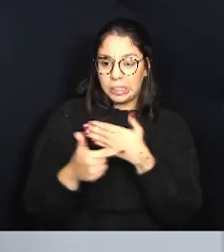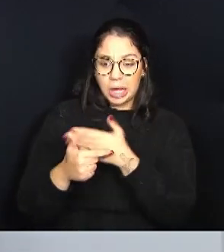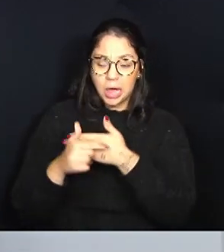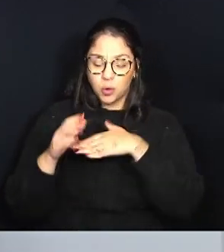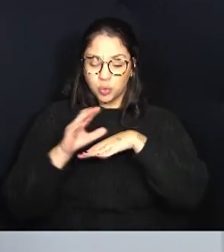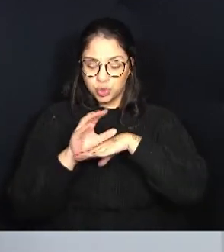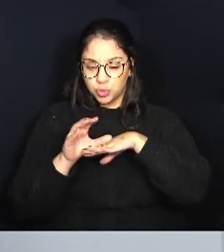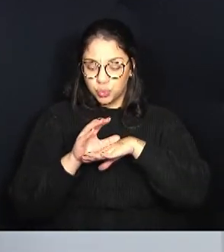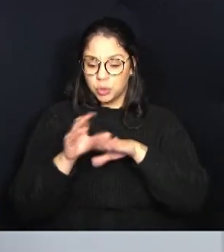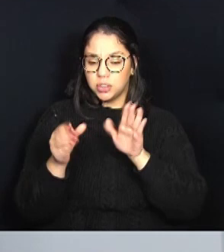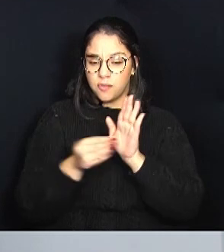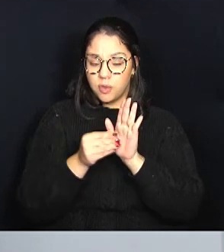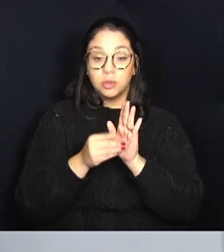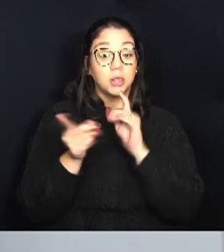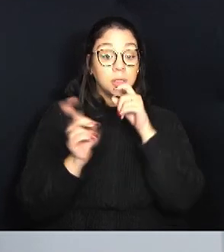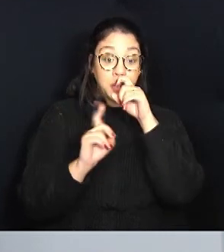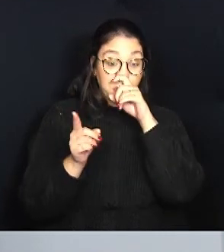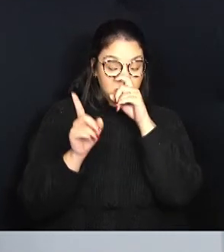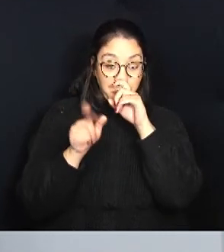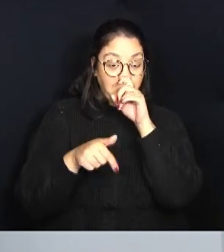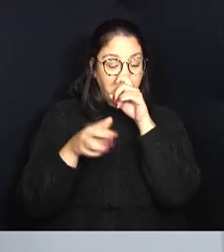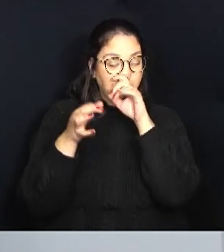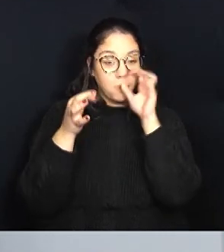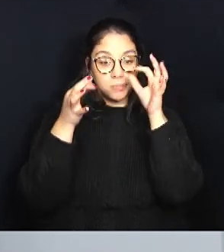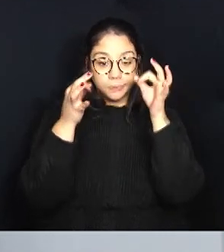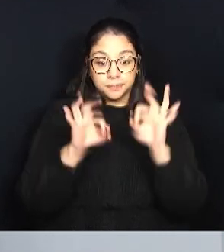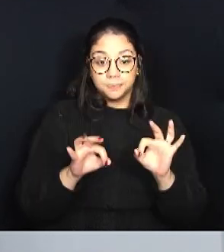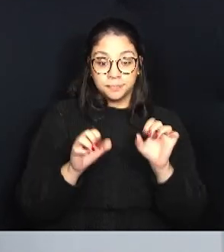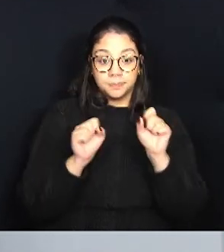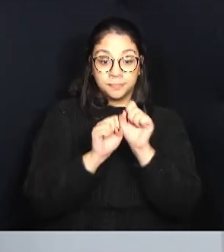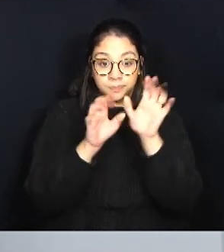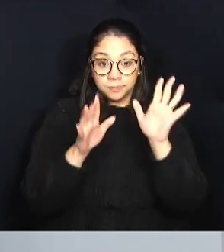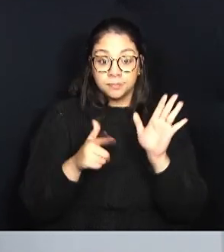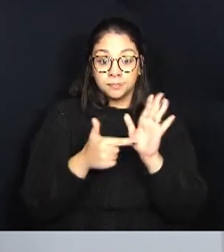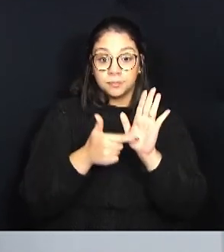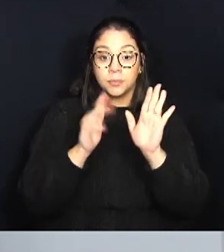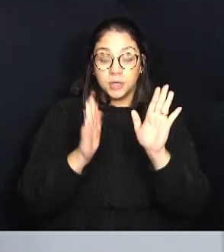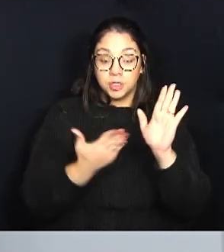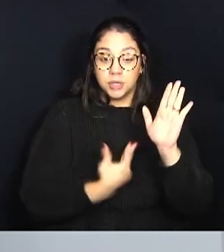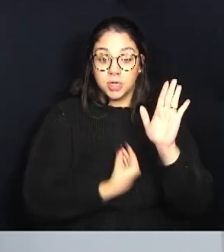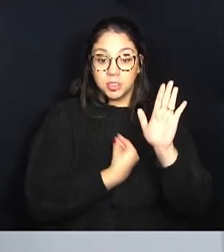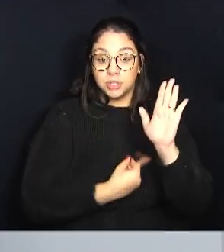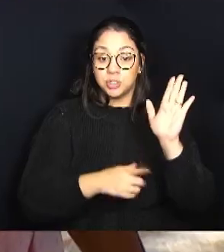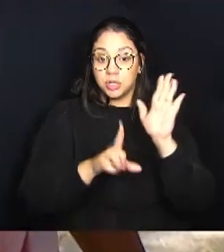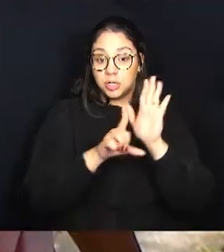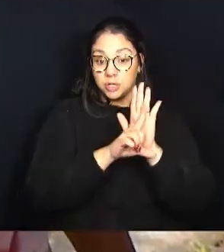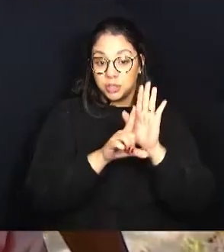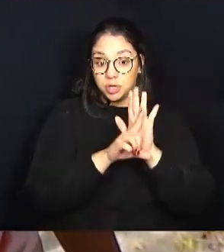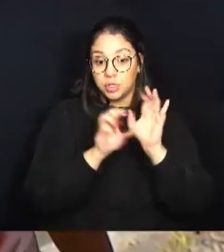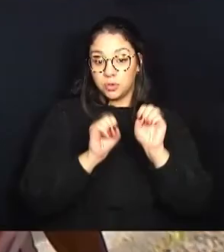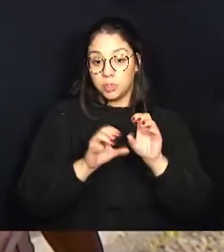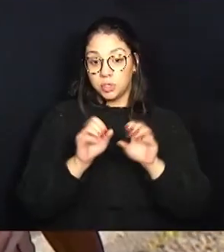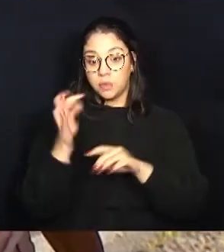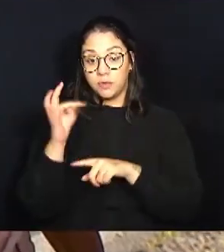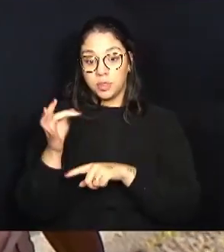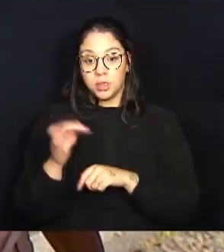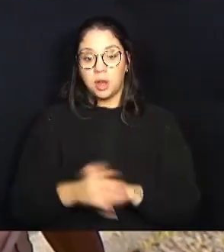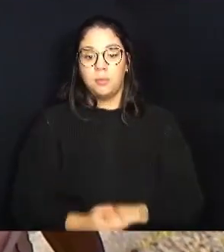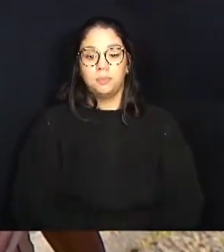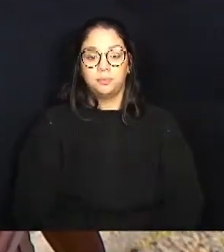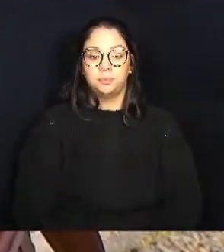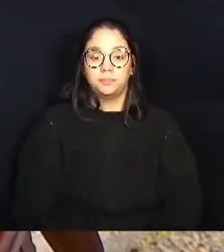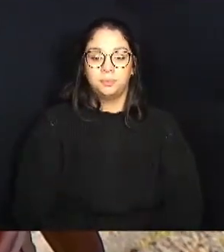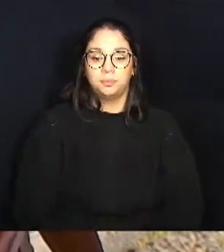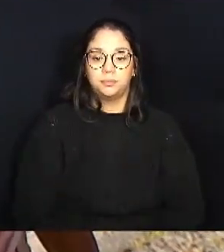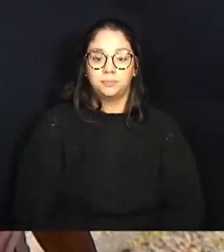uma aplicação expressa do que está disposto na legislação educacional federal. As monitoras não só